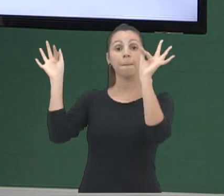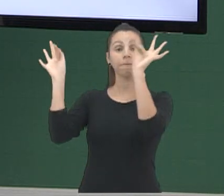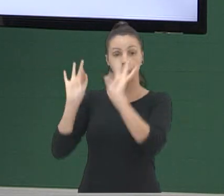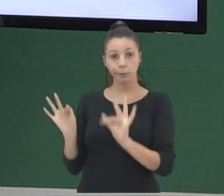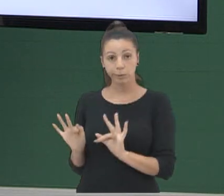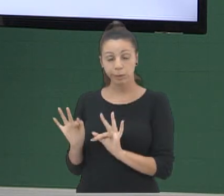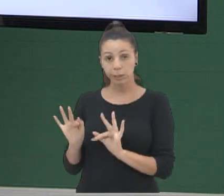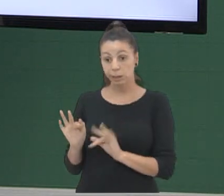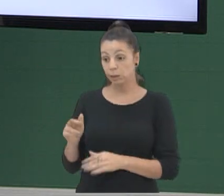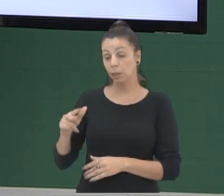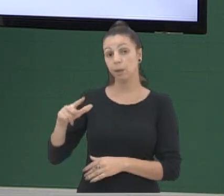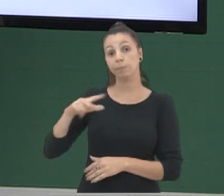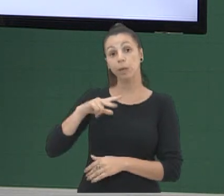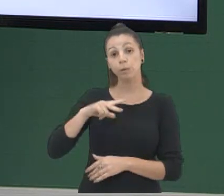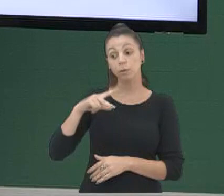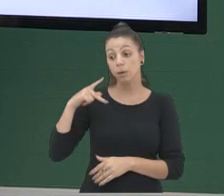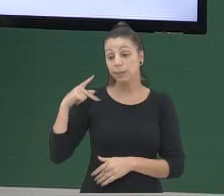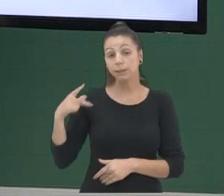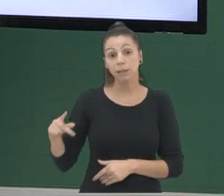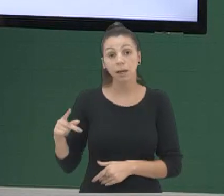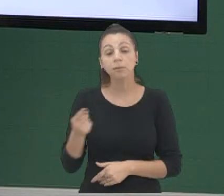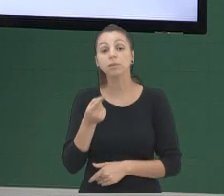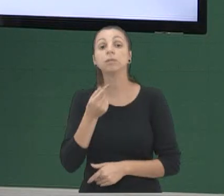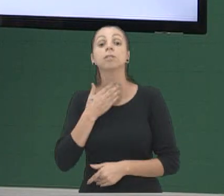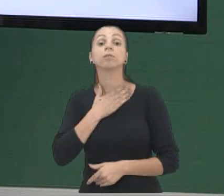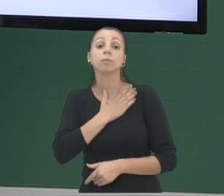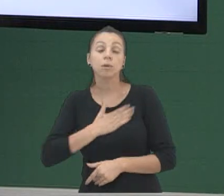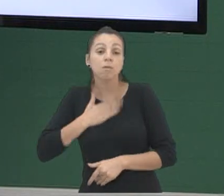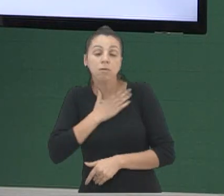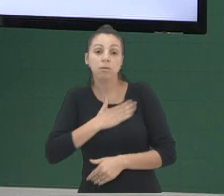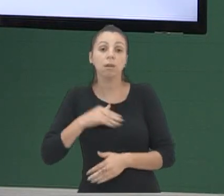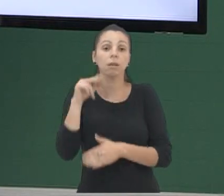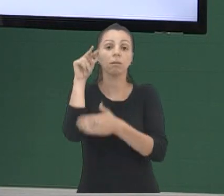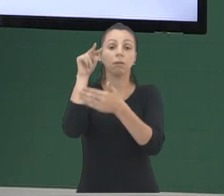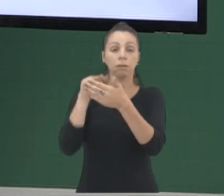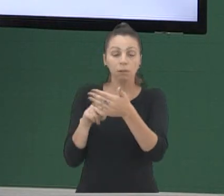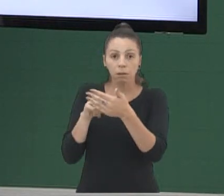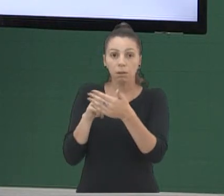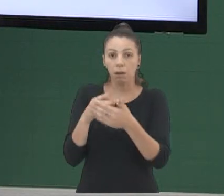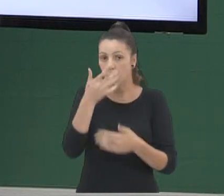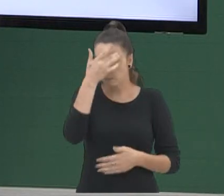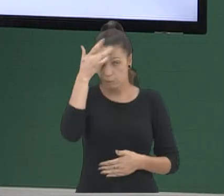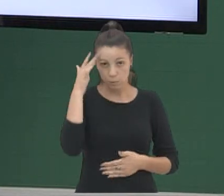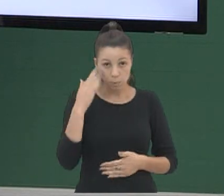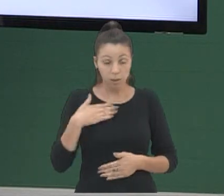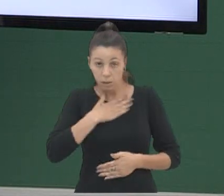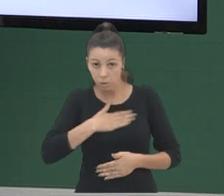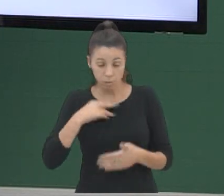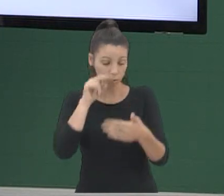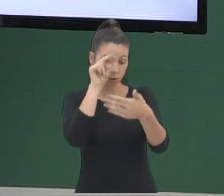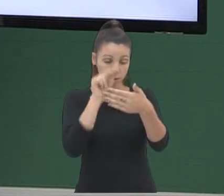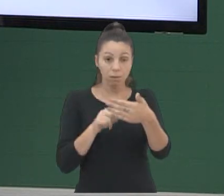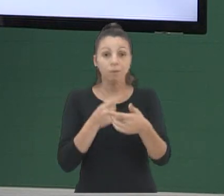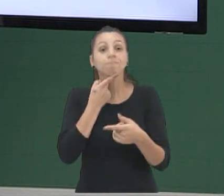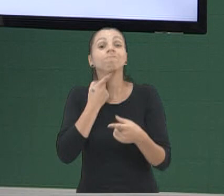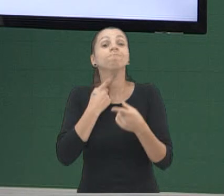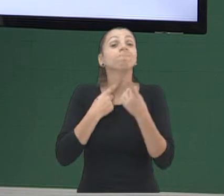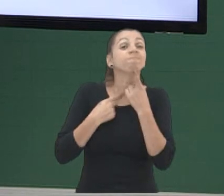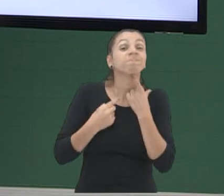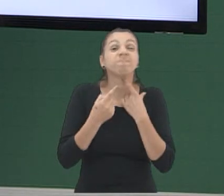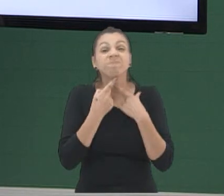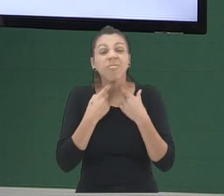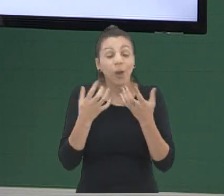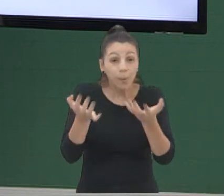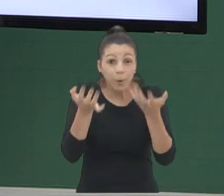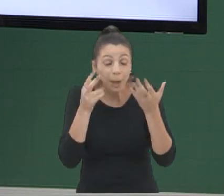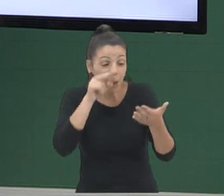dela, né? Essa coisa de gostar muito de ler. Quem é leitor, quem gosta de ler, com certeza tem, né, aquele desejo, nossa, eu quero